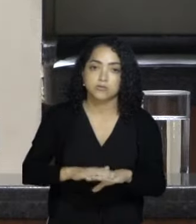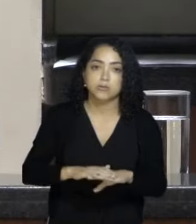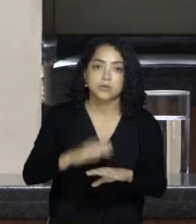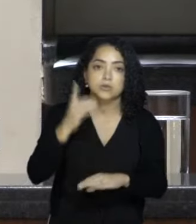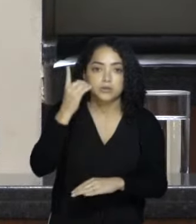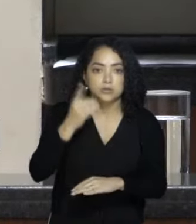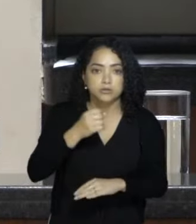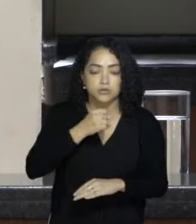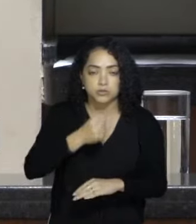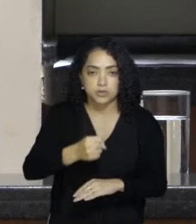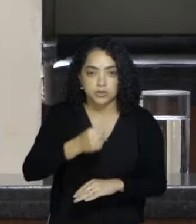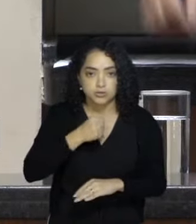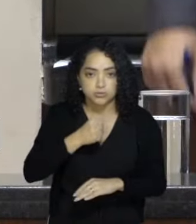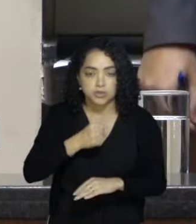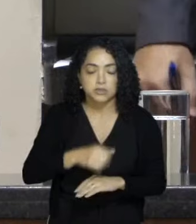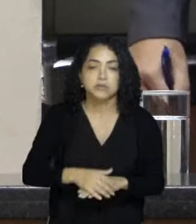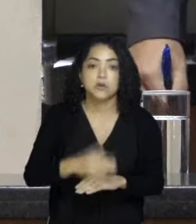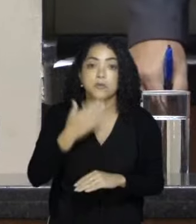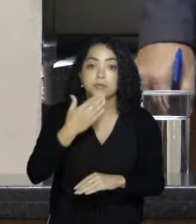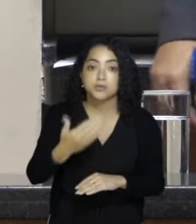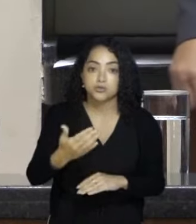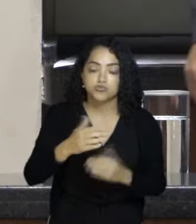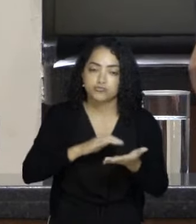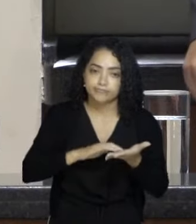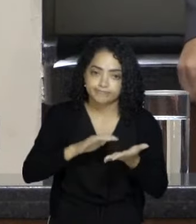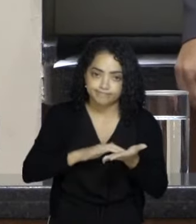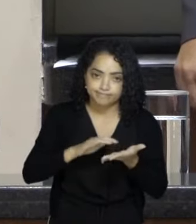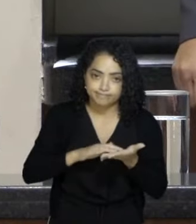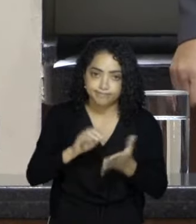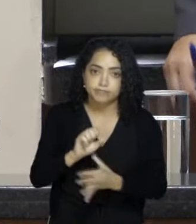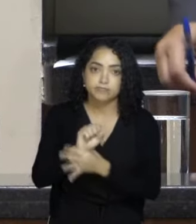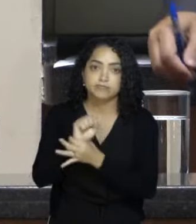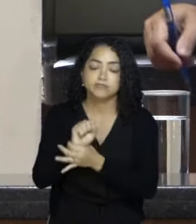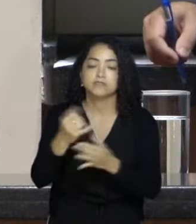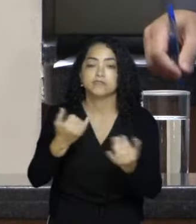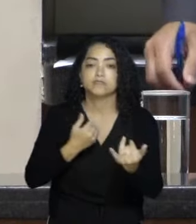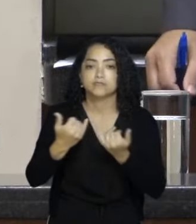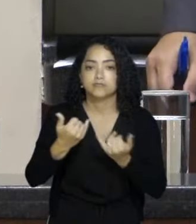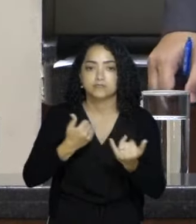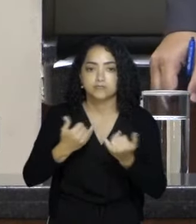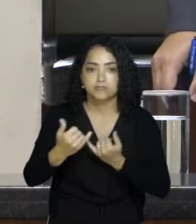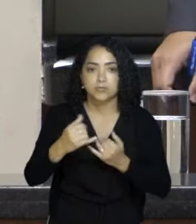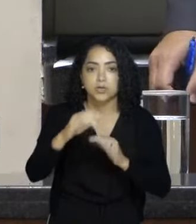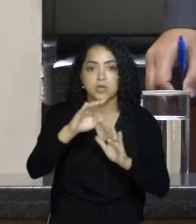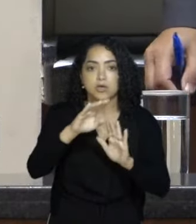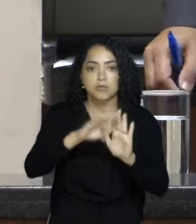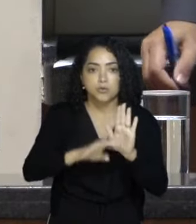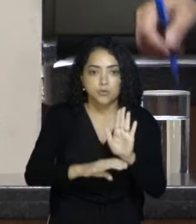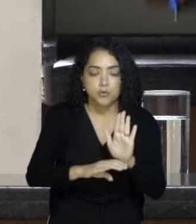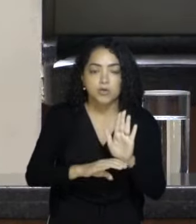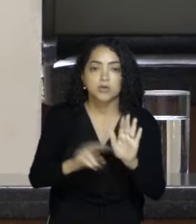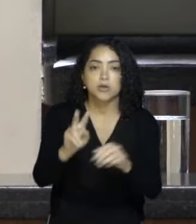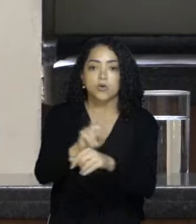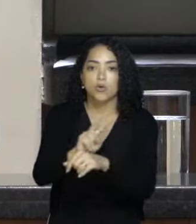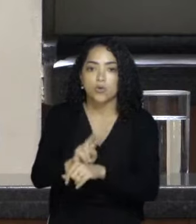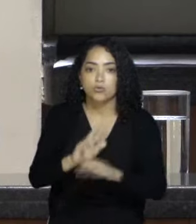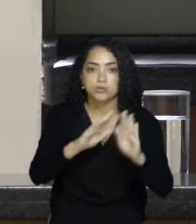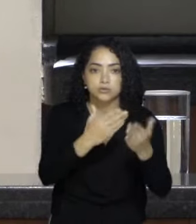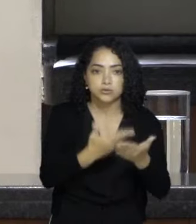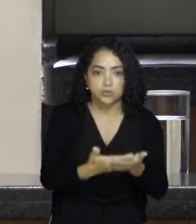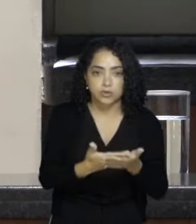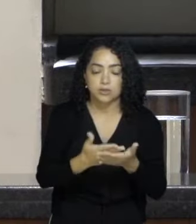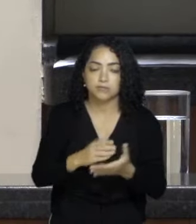Sérgio Guimarães, solicitando ao secretário de Estado da Segurança informações acerca do programa Ronda Escolar, em discussão.